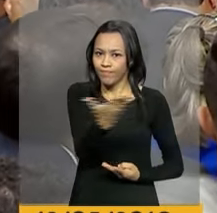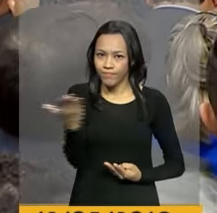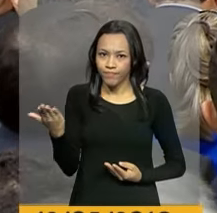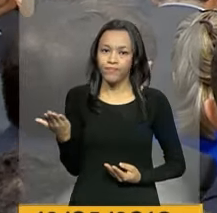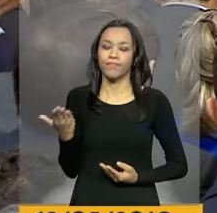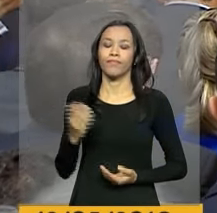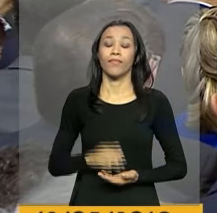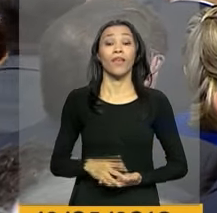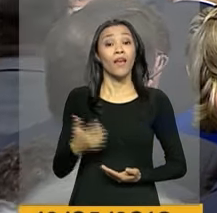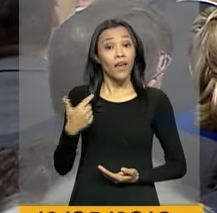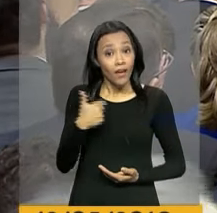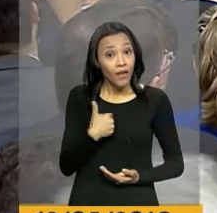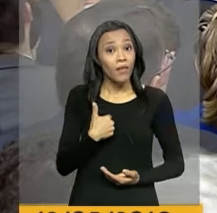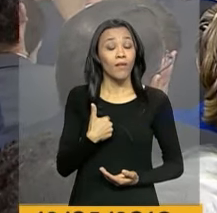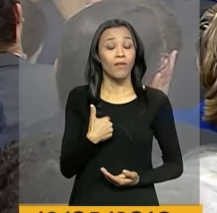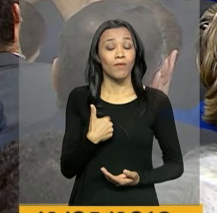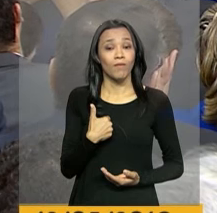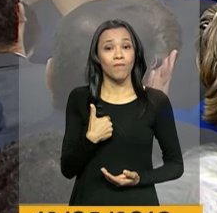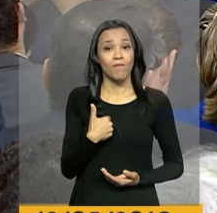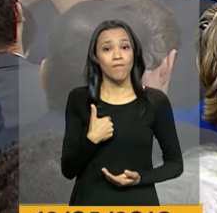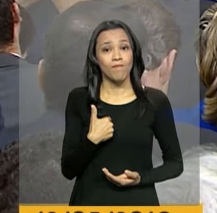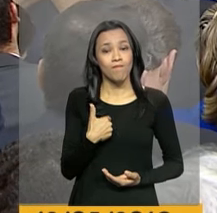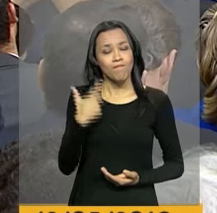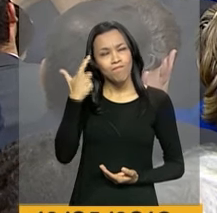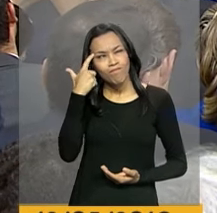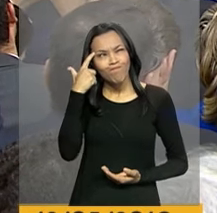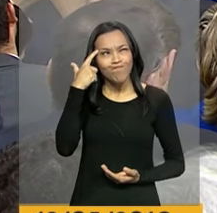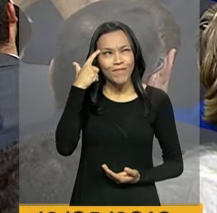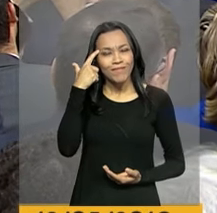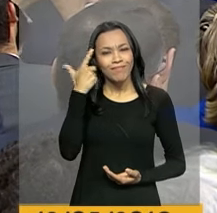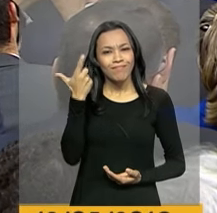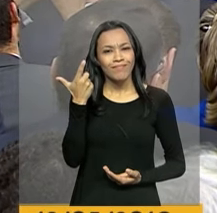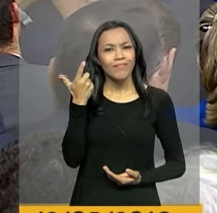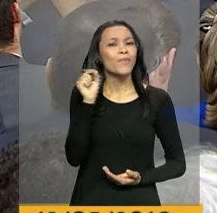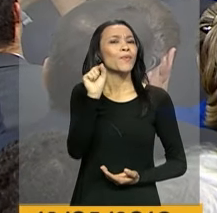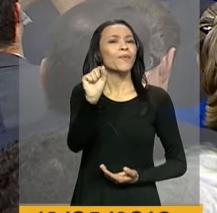eu pretendia que esta